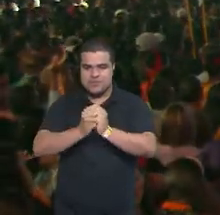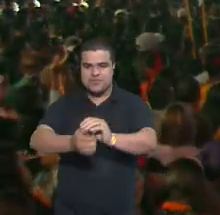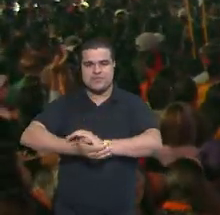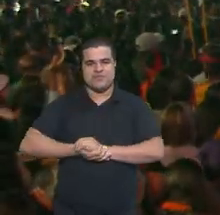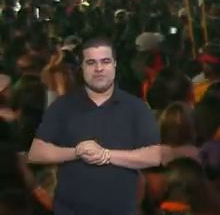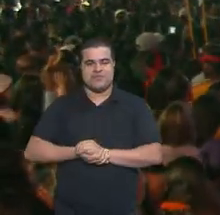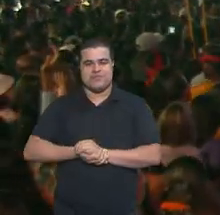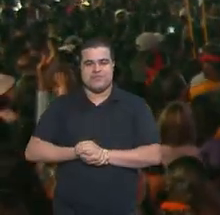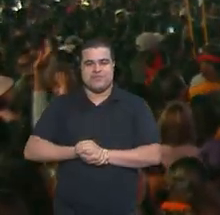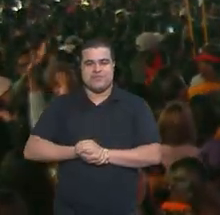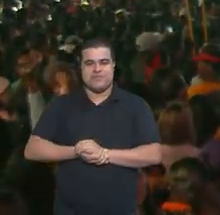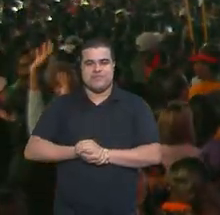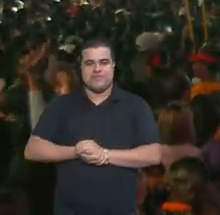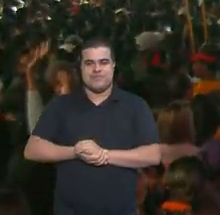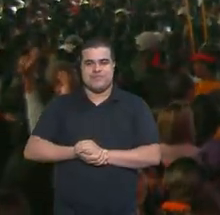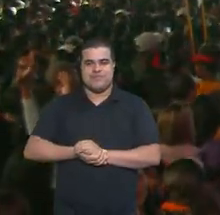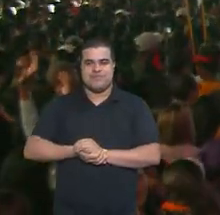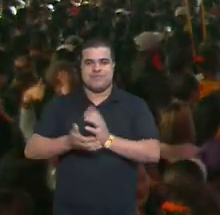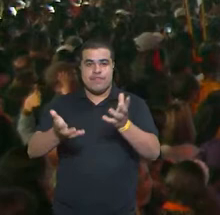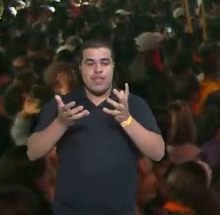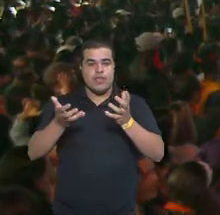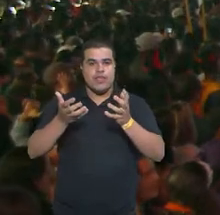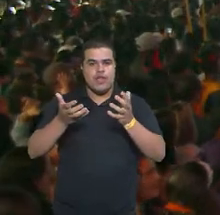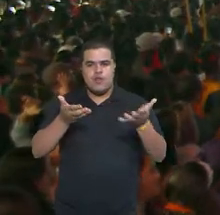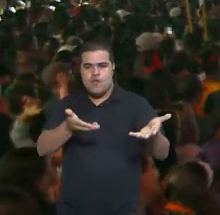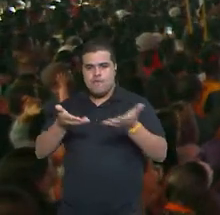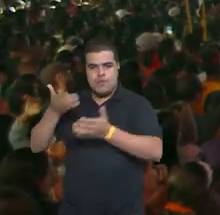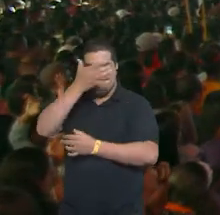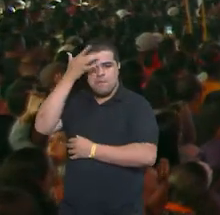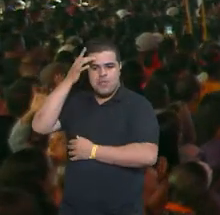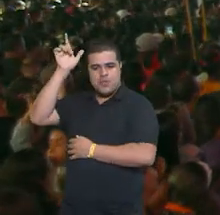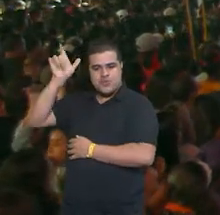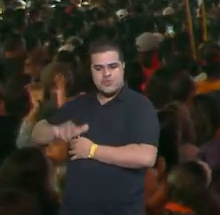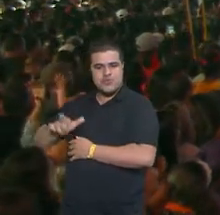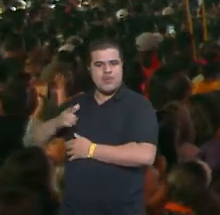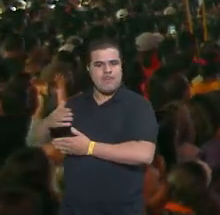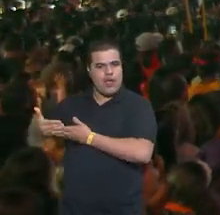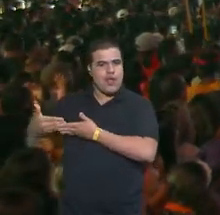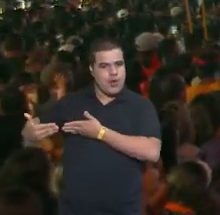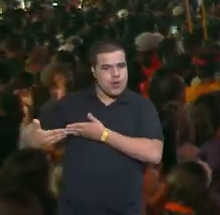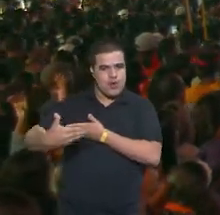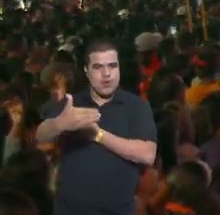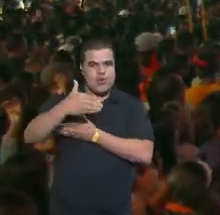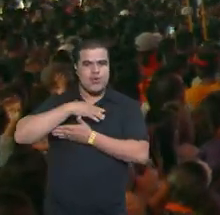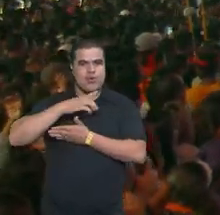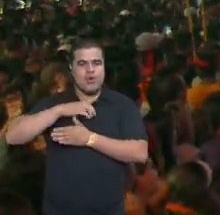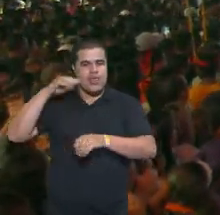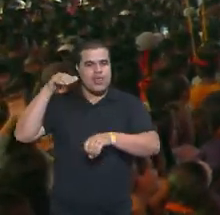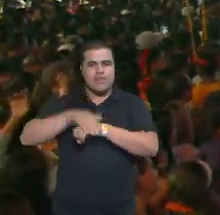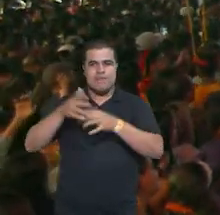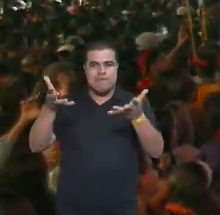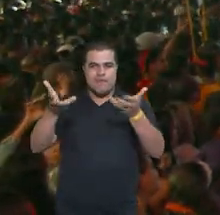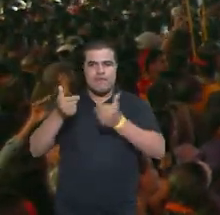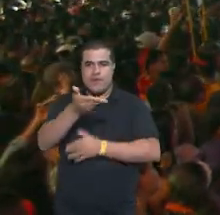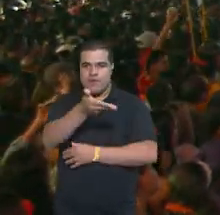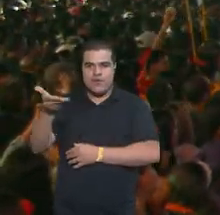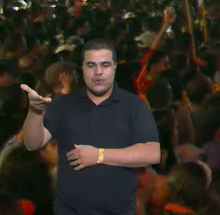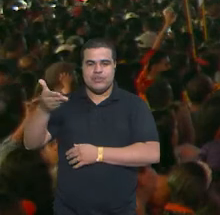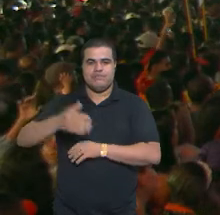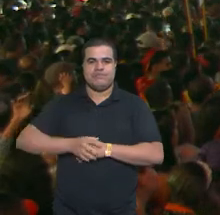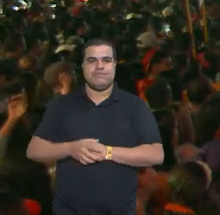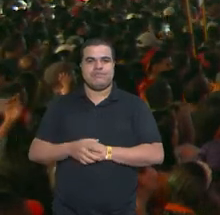bom eu vou convidar aqui uma pessoa que vai continuar esse dia maravilhoso com vocês Muito obrigado